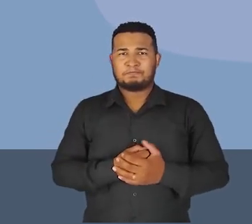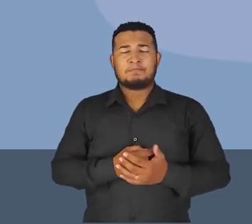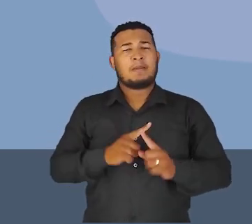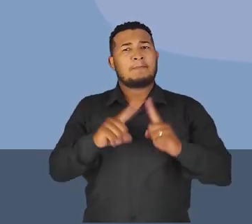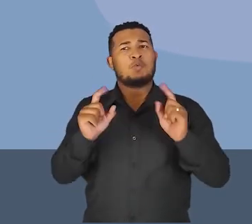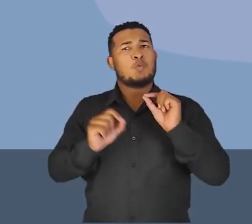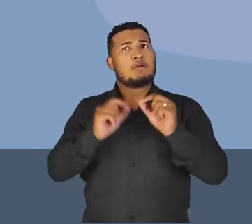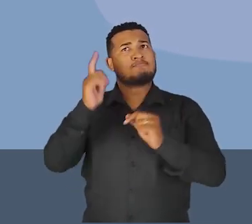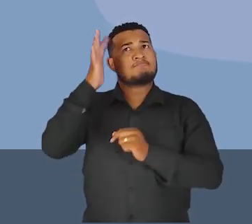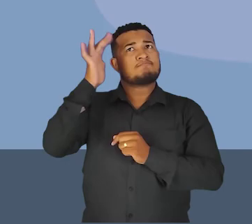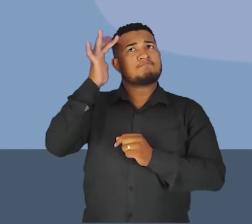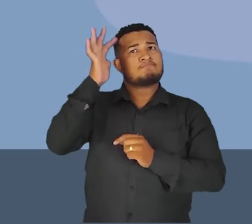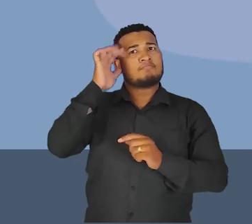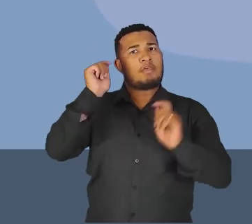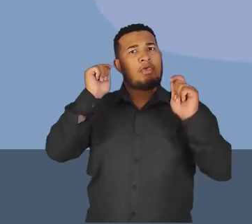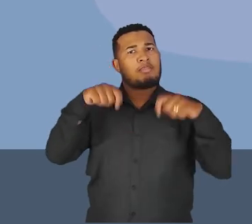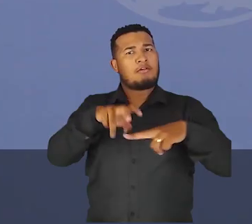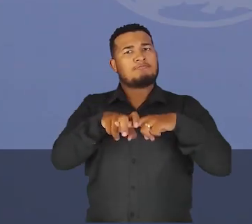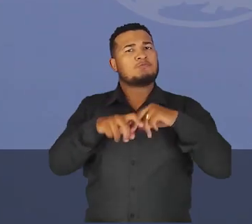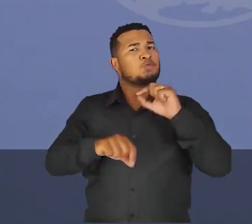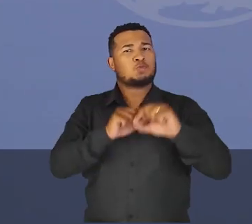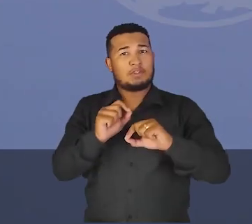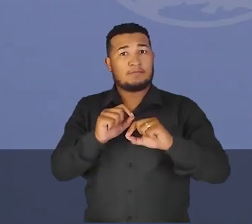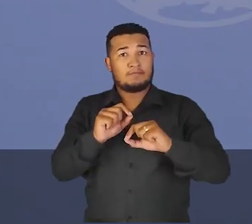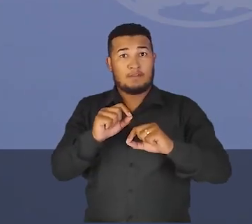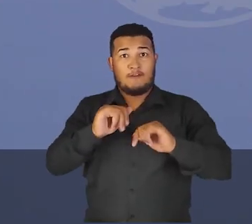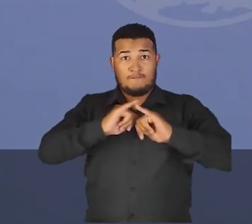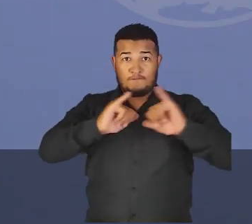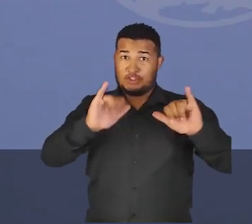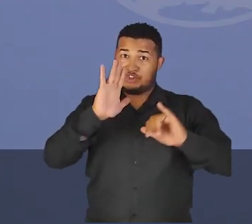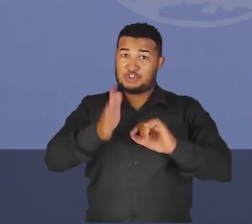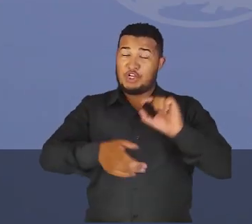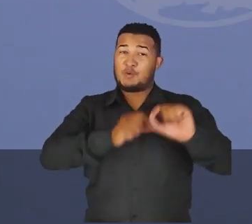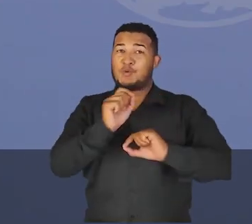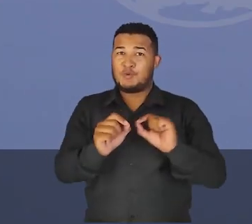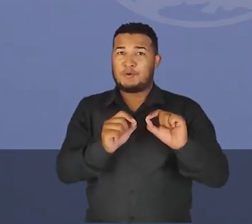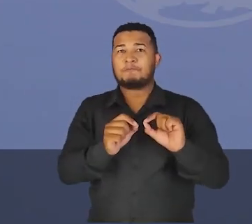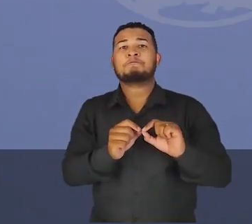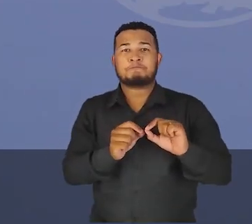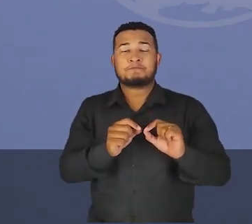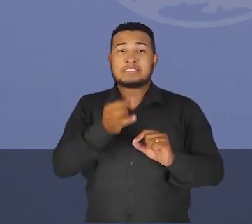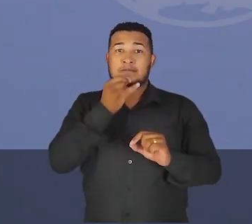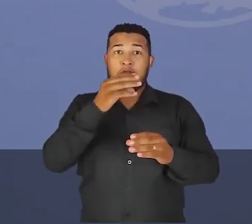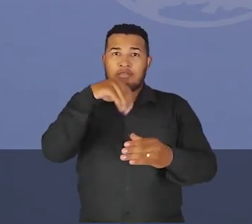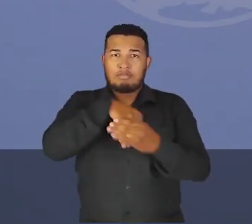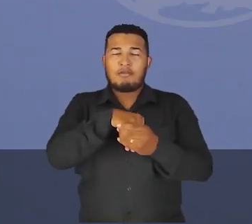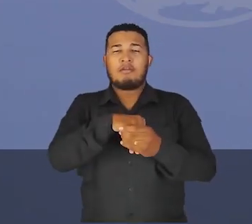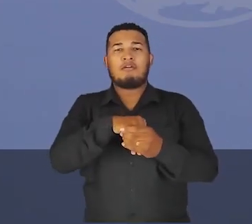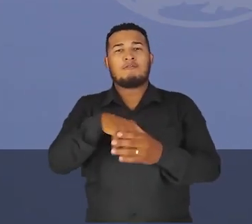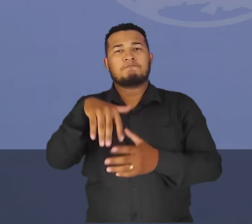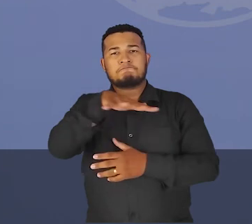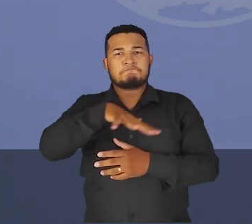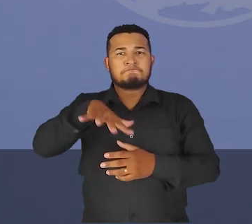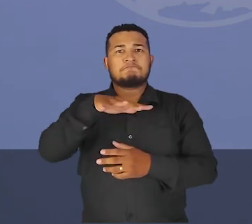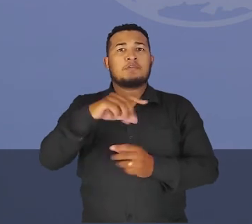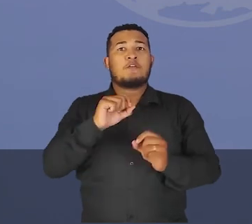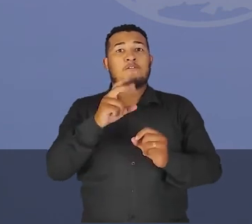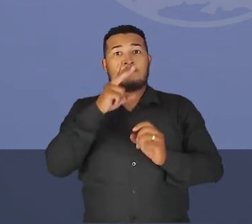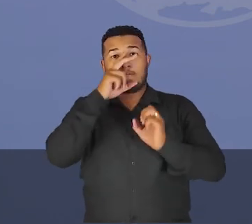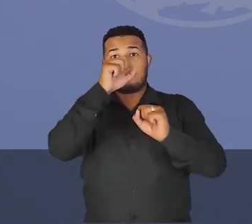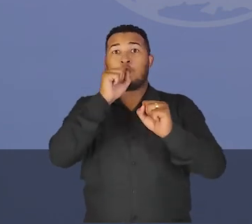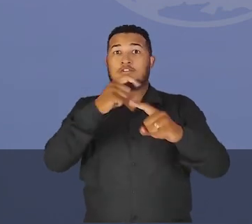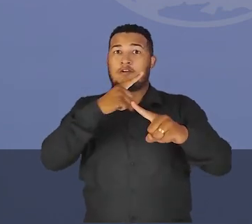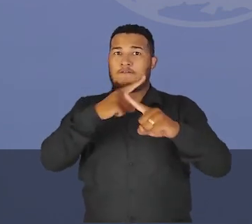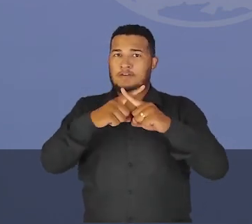nos leva a pensar devido a essa afirmação? Eu disse para você que em um gráfico da força pelo deslocamento,